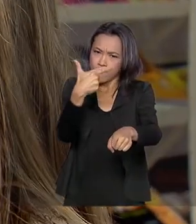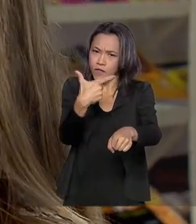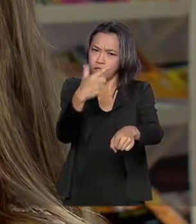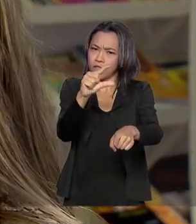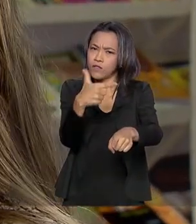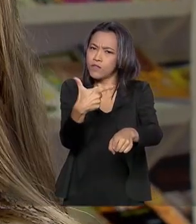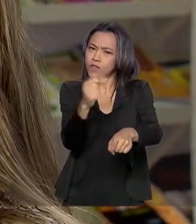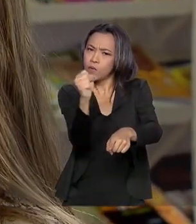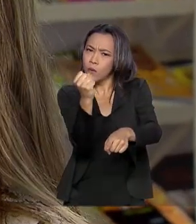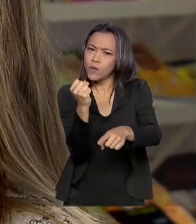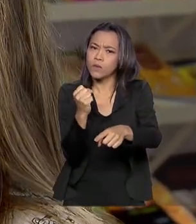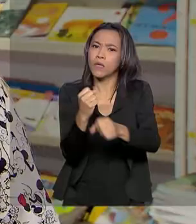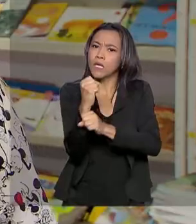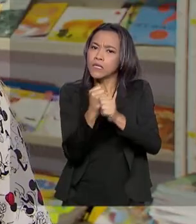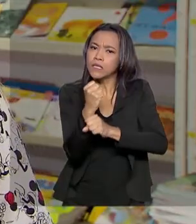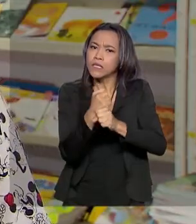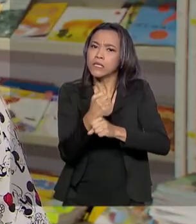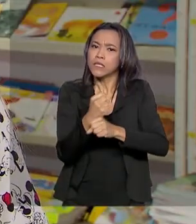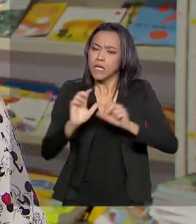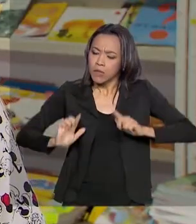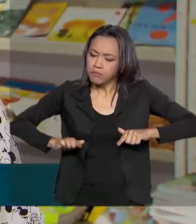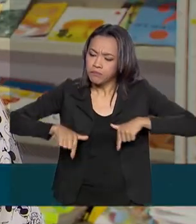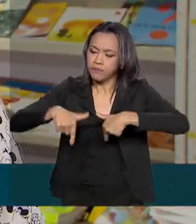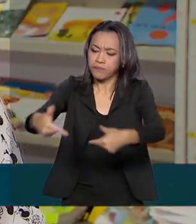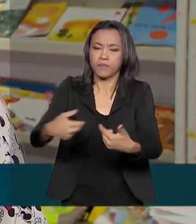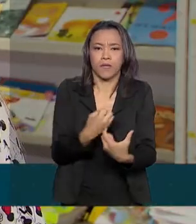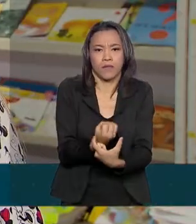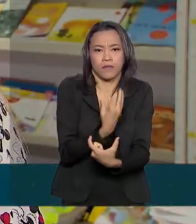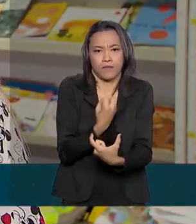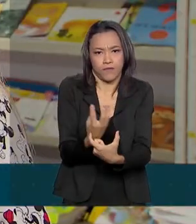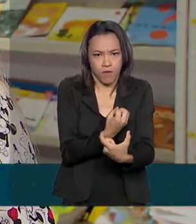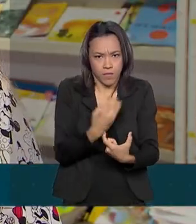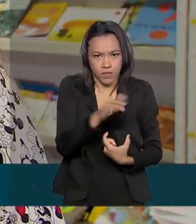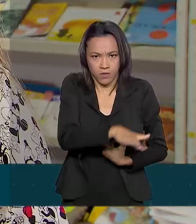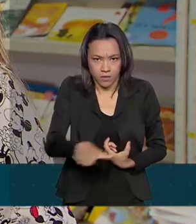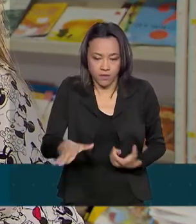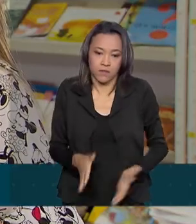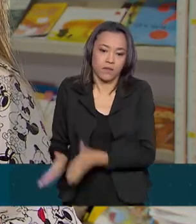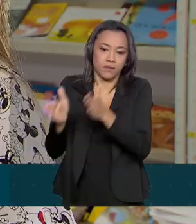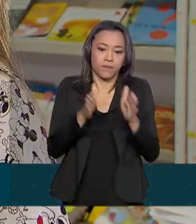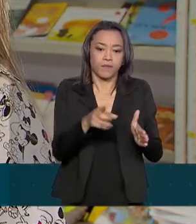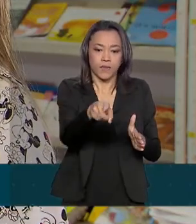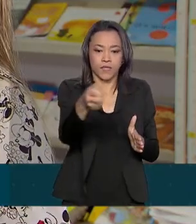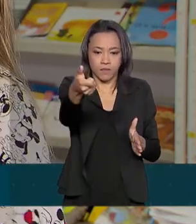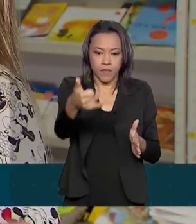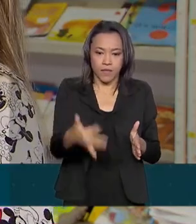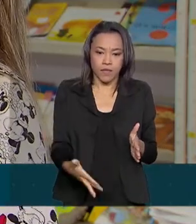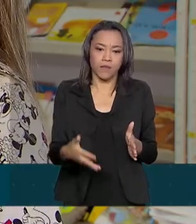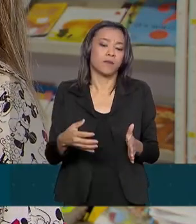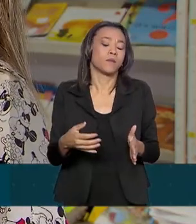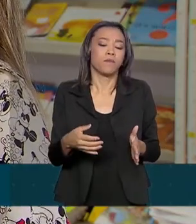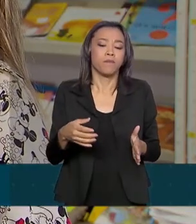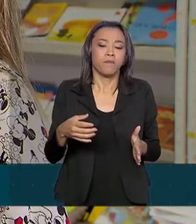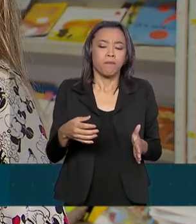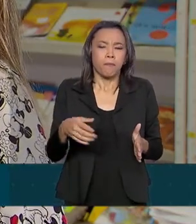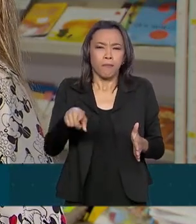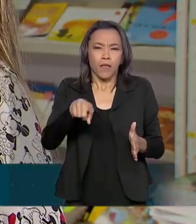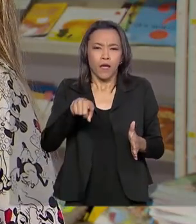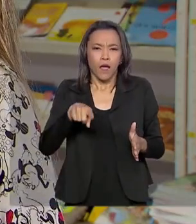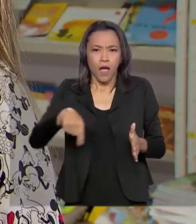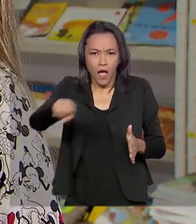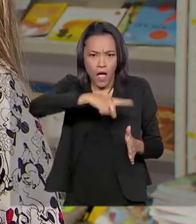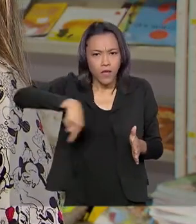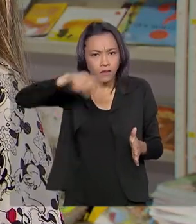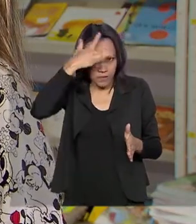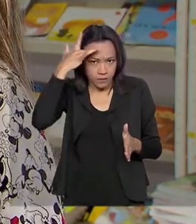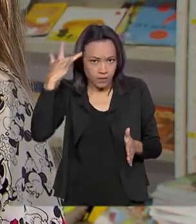alfabetização de crianças. De um modo geral, a população da escola básica